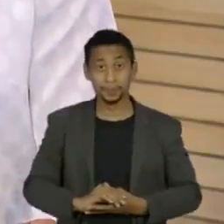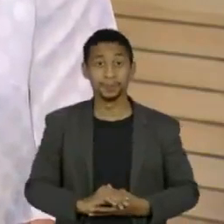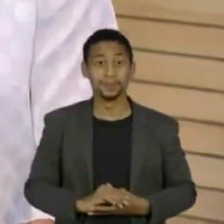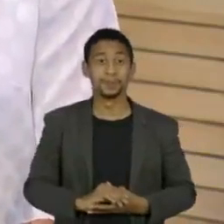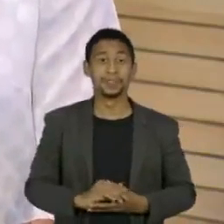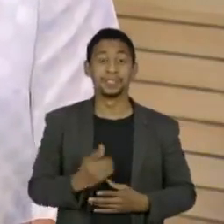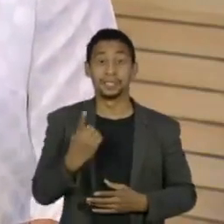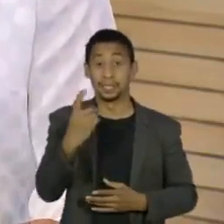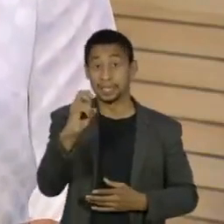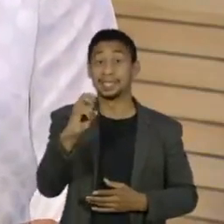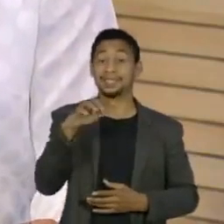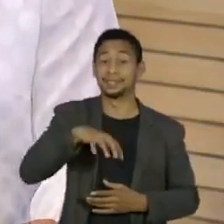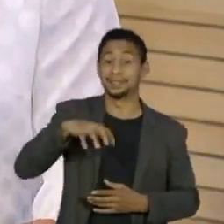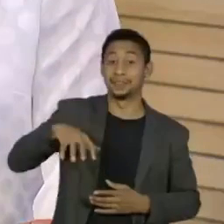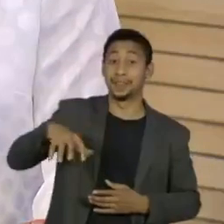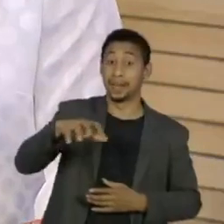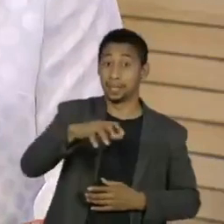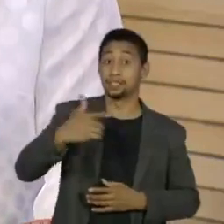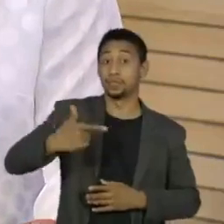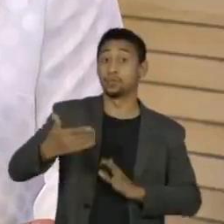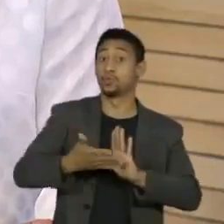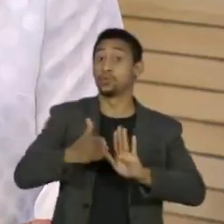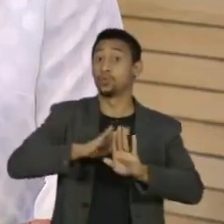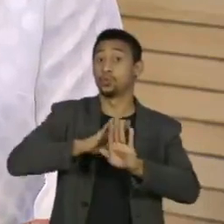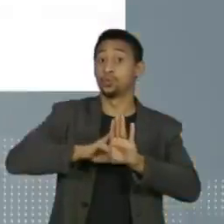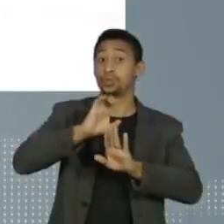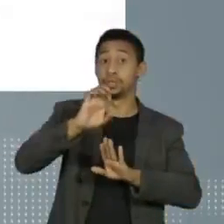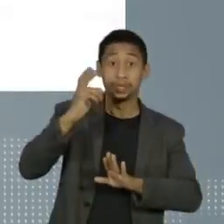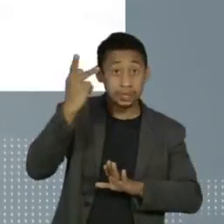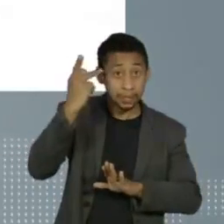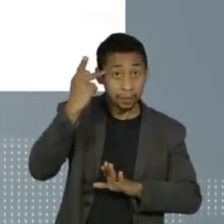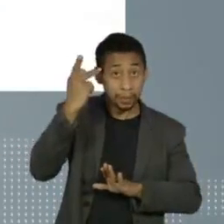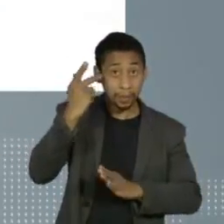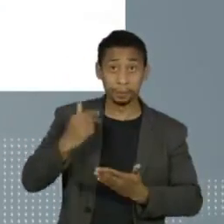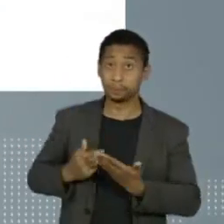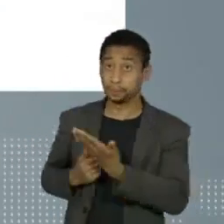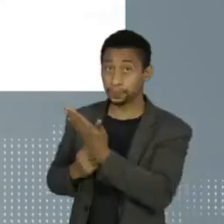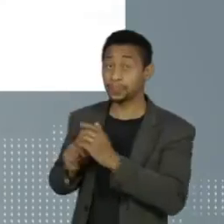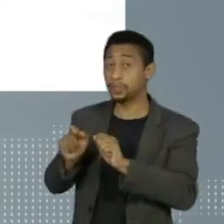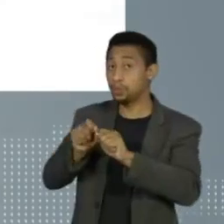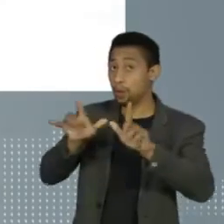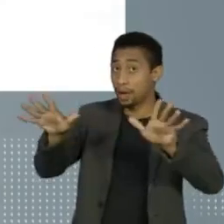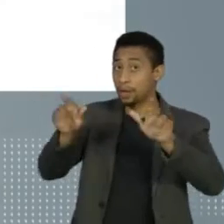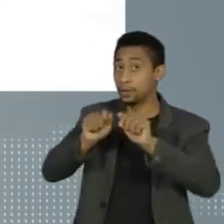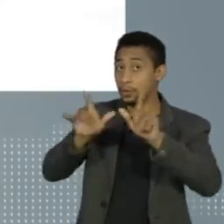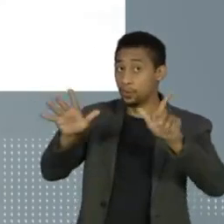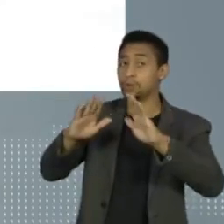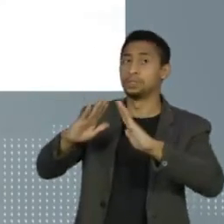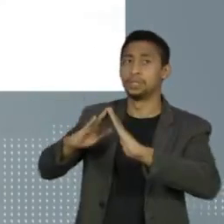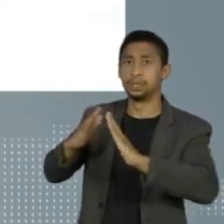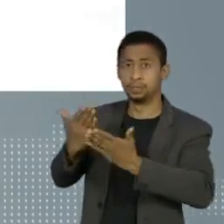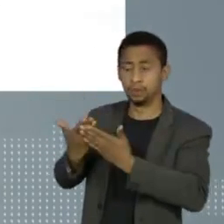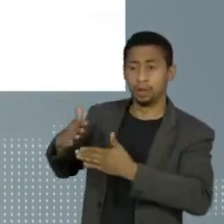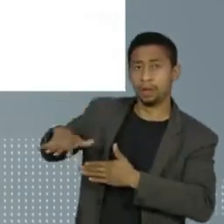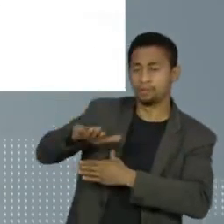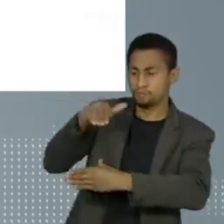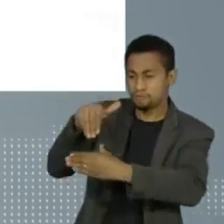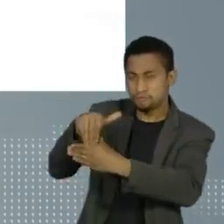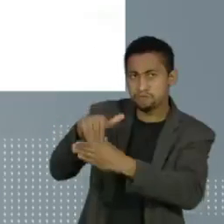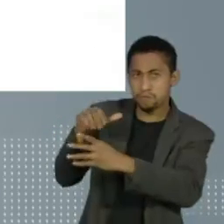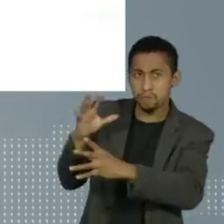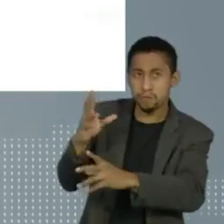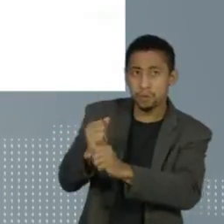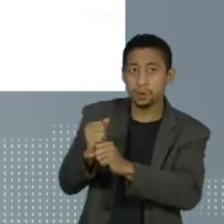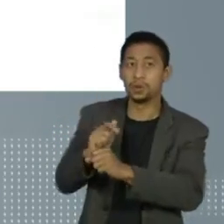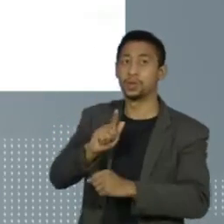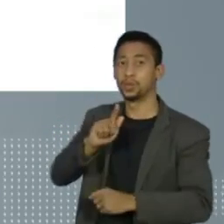mais 15 cidades tiveram segundo turno no Estado de São Paulo em Guarulhos segundo maior colégio eleitoral do Estado Gustavo Costa